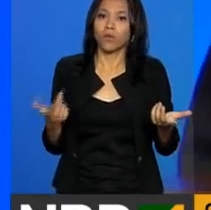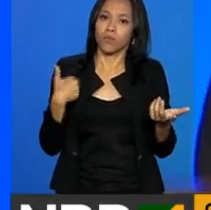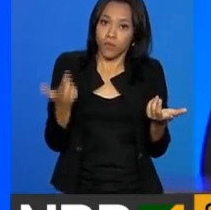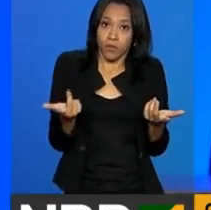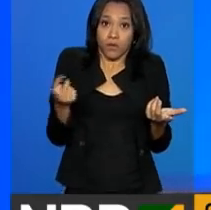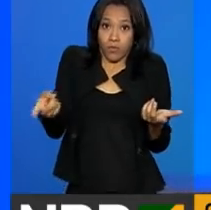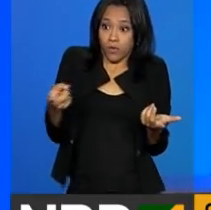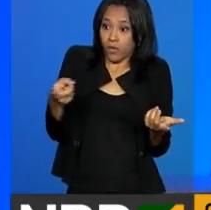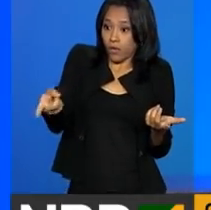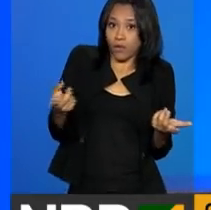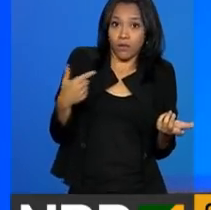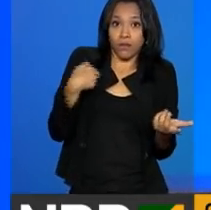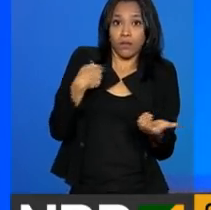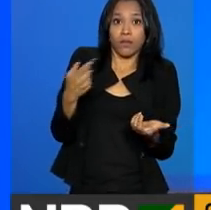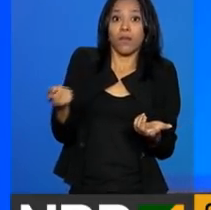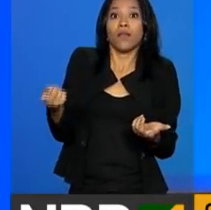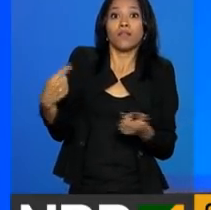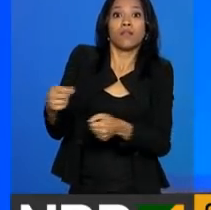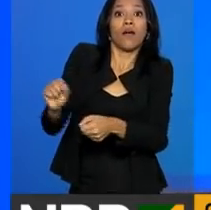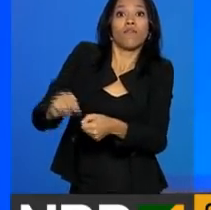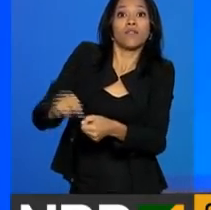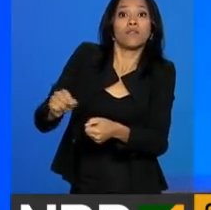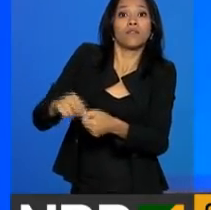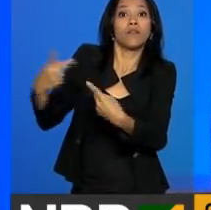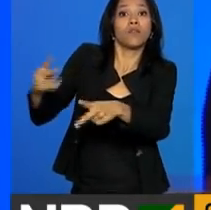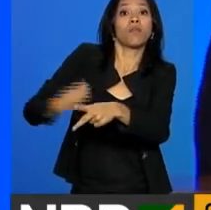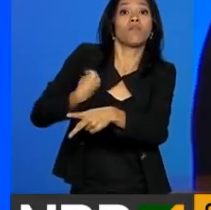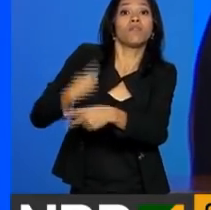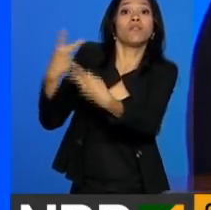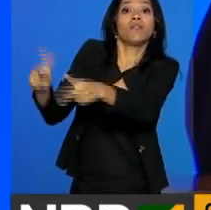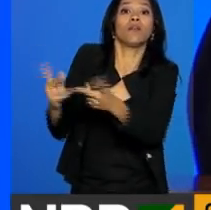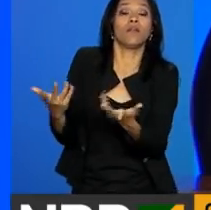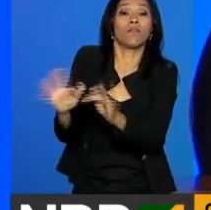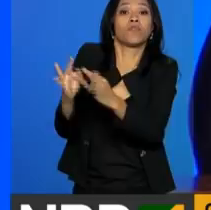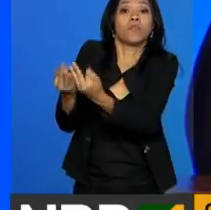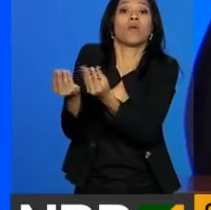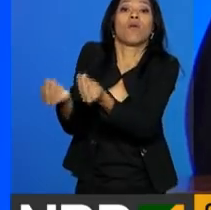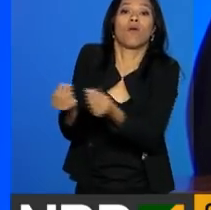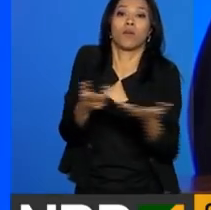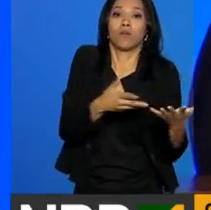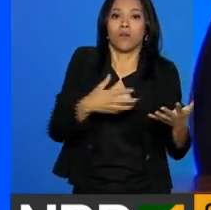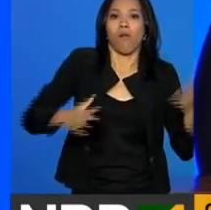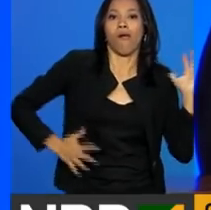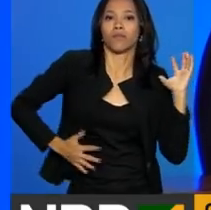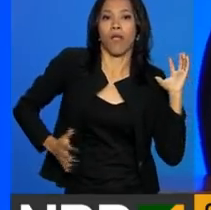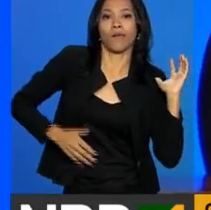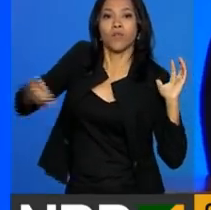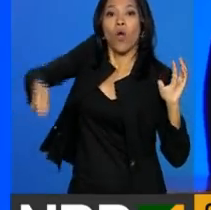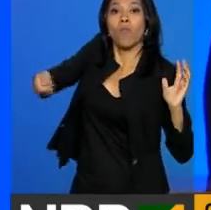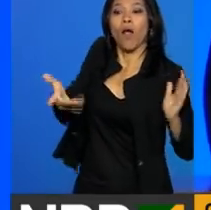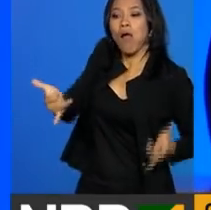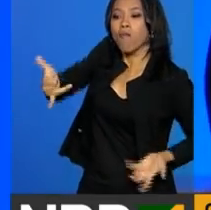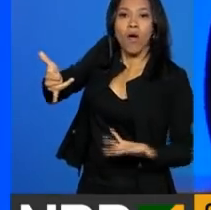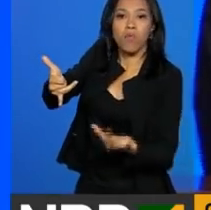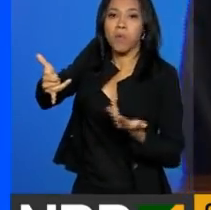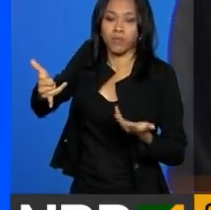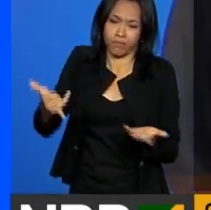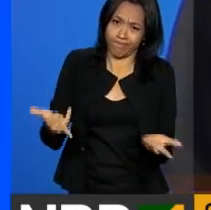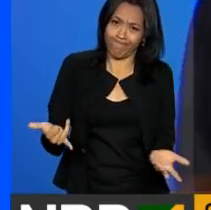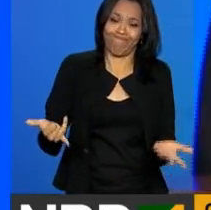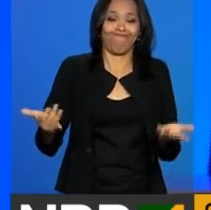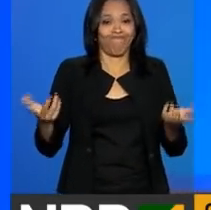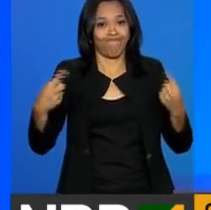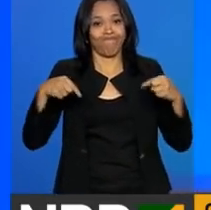coisa que o sujeito fazendo lapa sobre então a isso é que é preciso seguir tu eras de dito e redito afirmado e